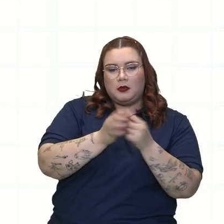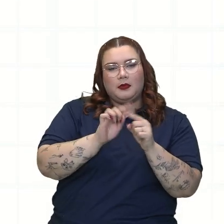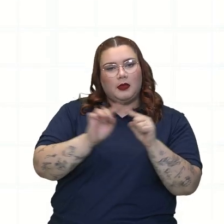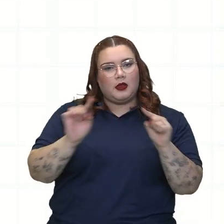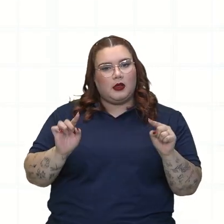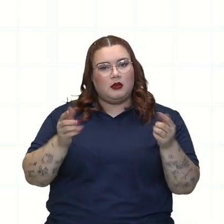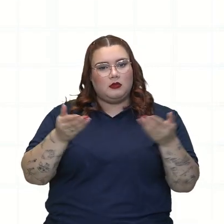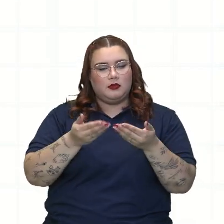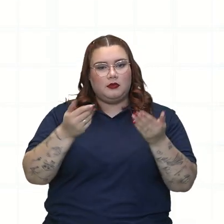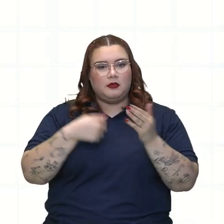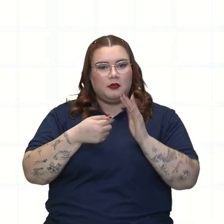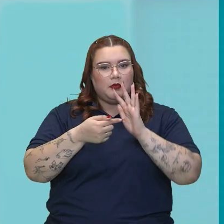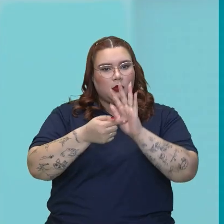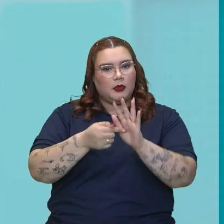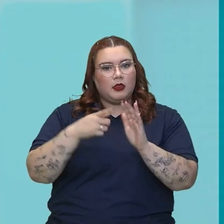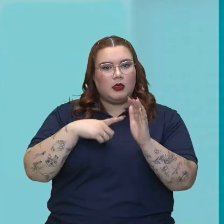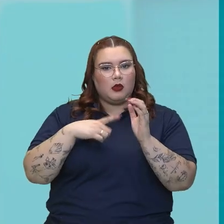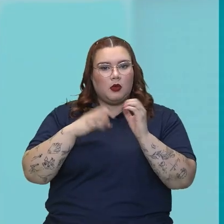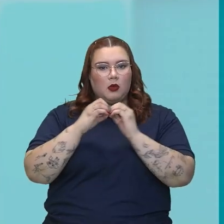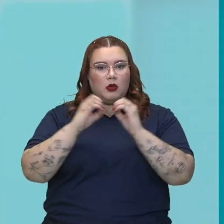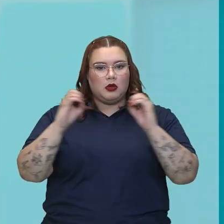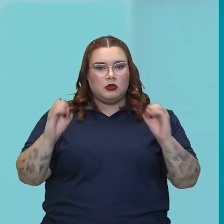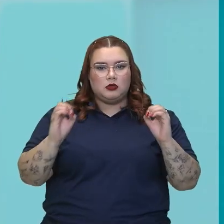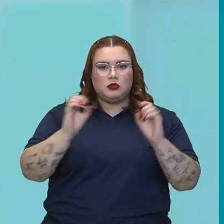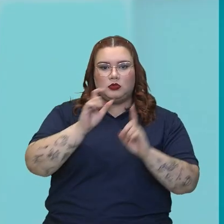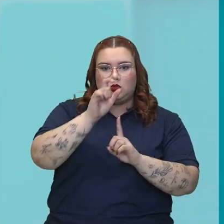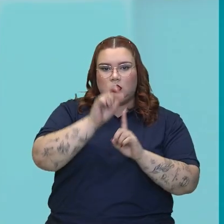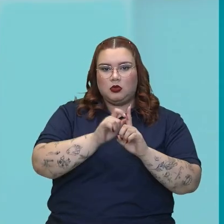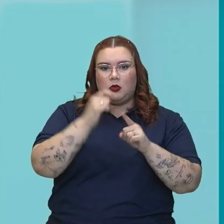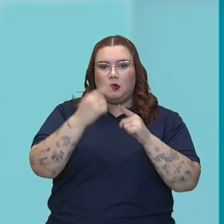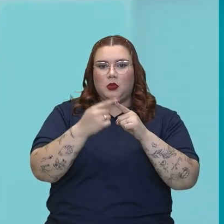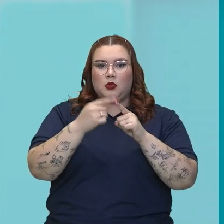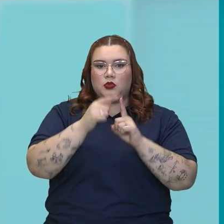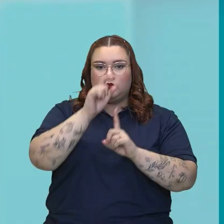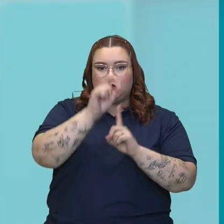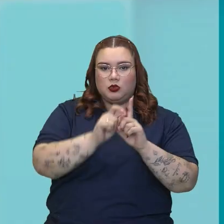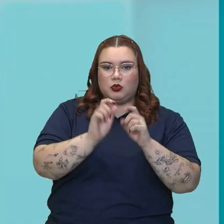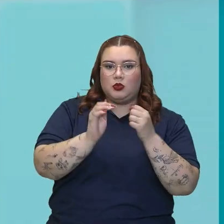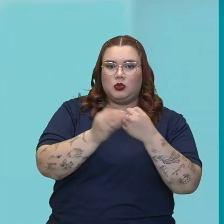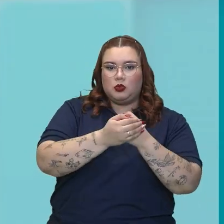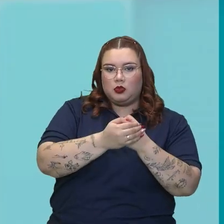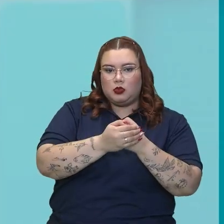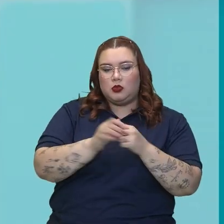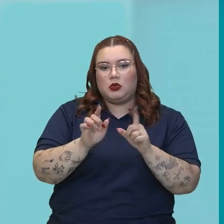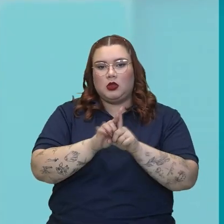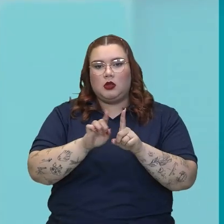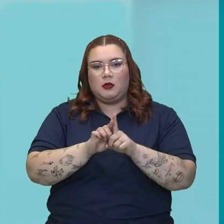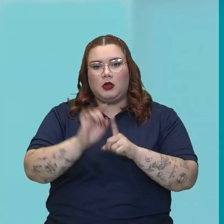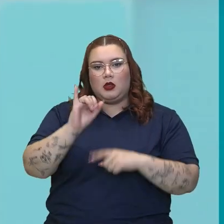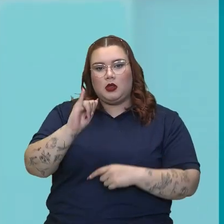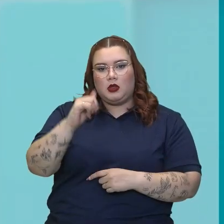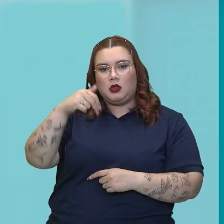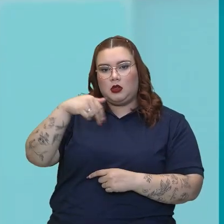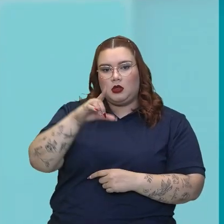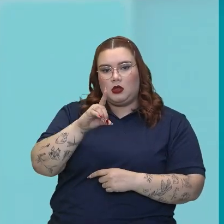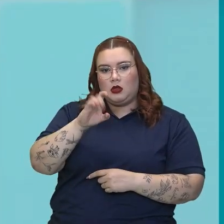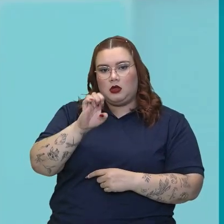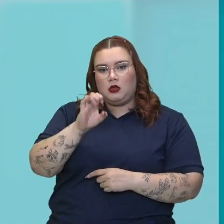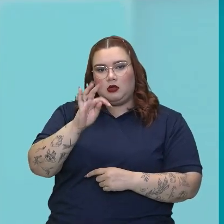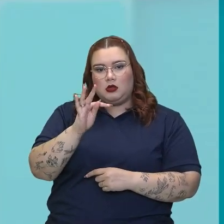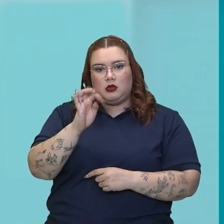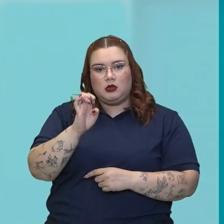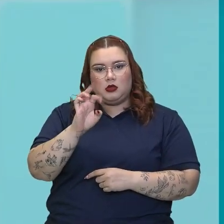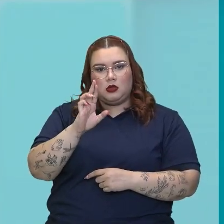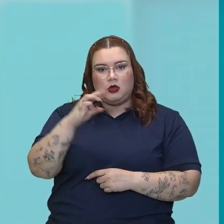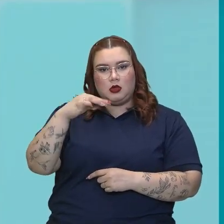eu vi orações com sujeito, gente, porque no sujeito oculto e no indeterminado existe um sujeito,